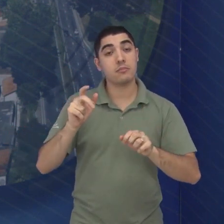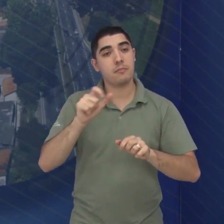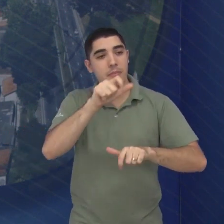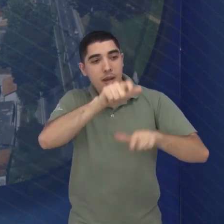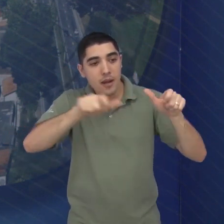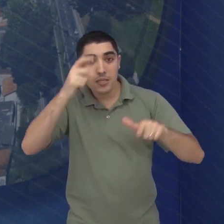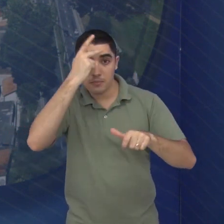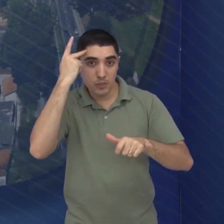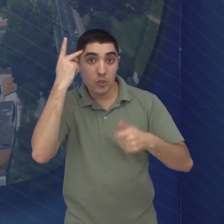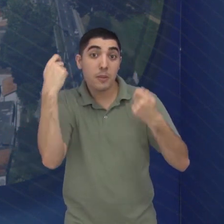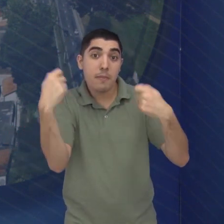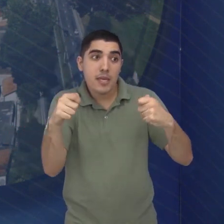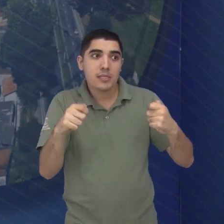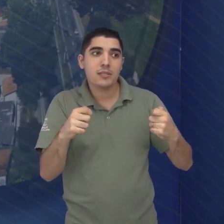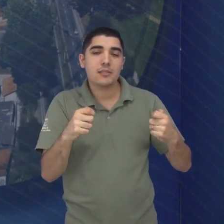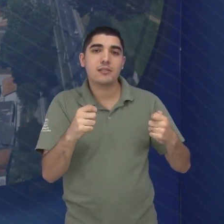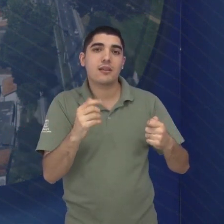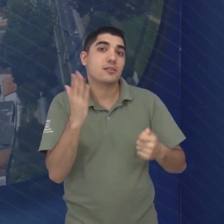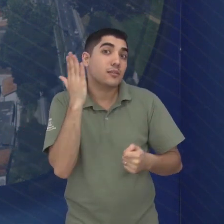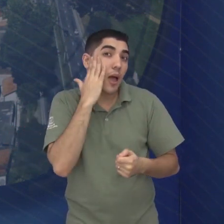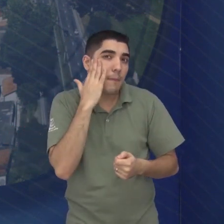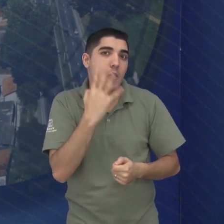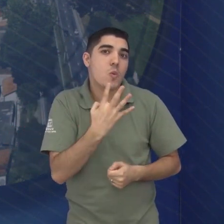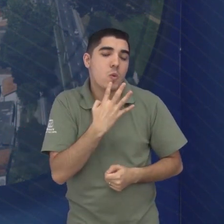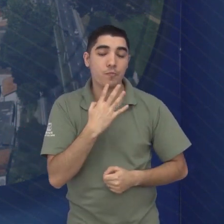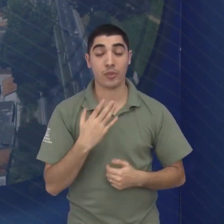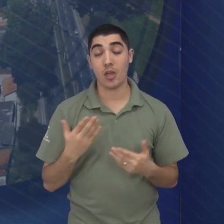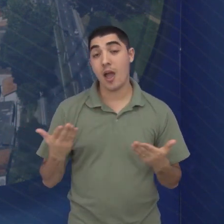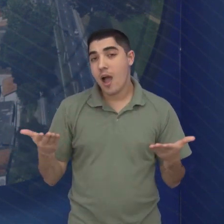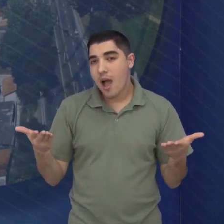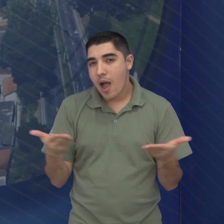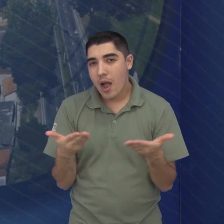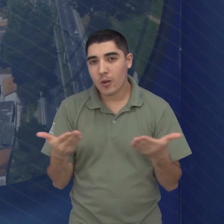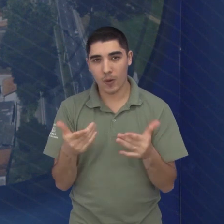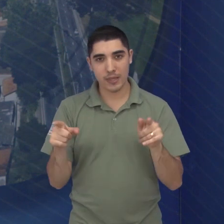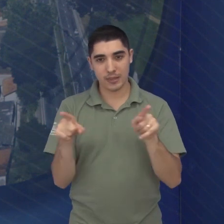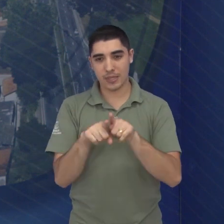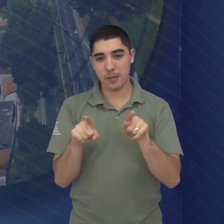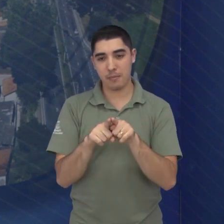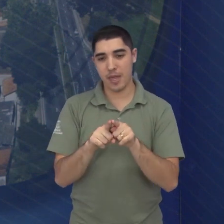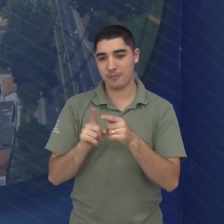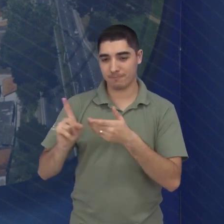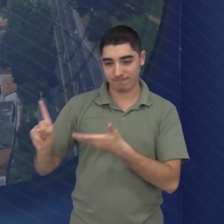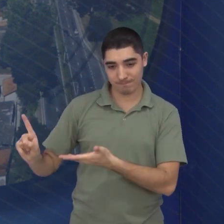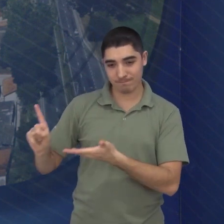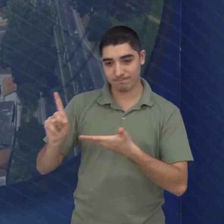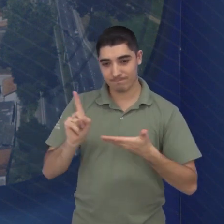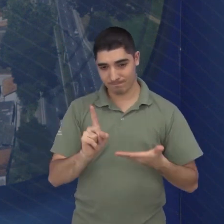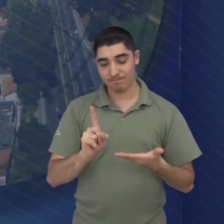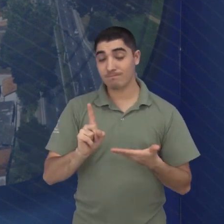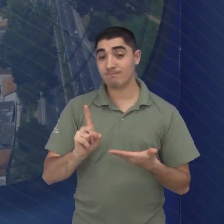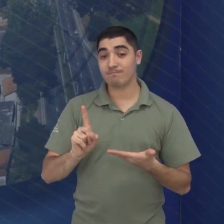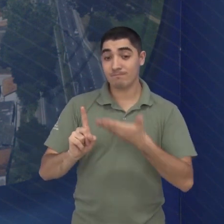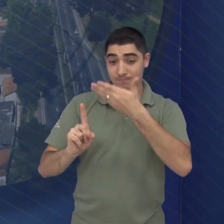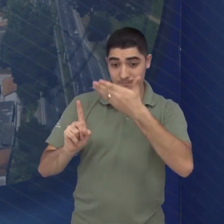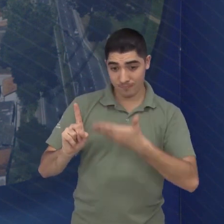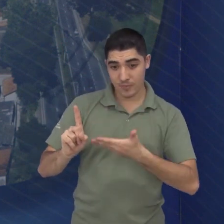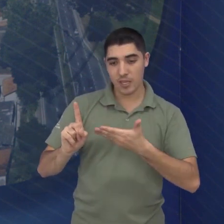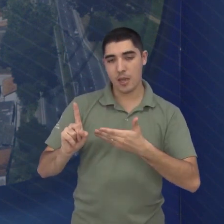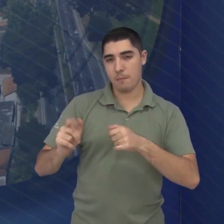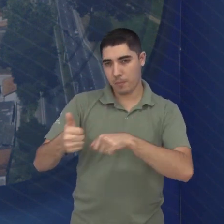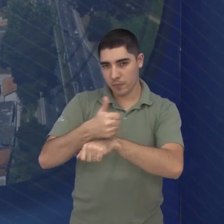estar a par. Gente, para compor o nosso bate-papo agora também nesse terceiro bloco, eu gostaria de chamar o